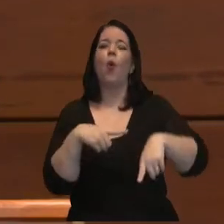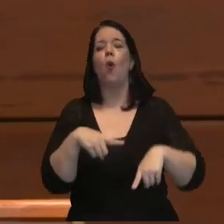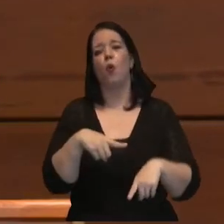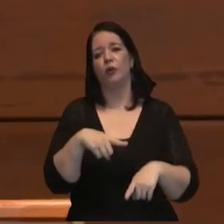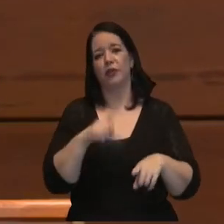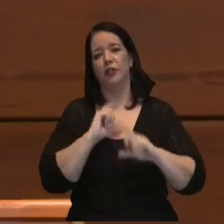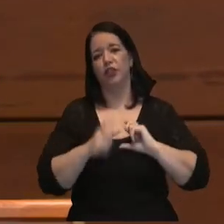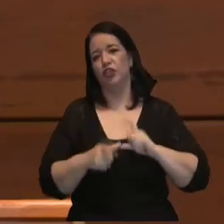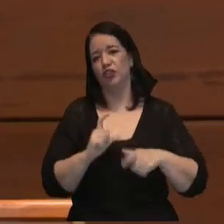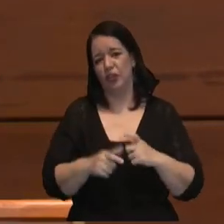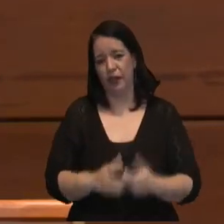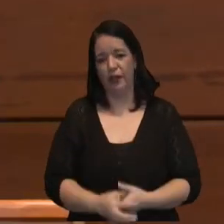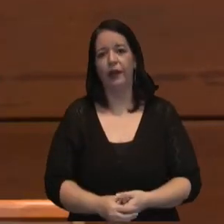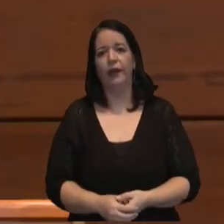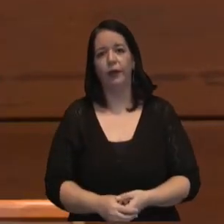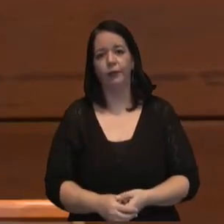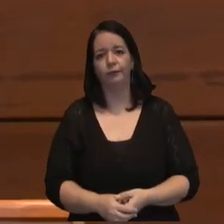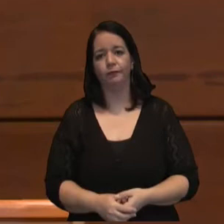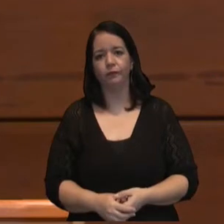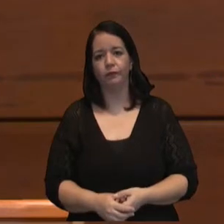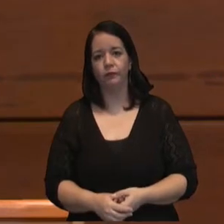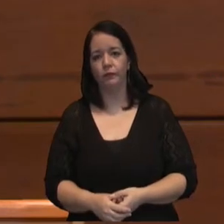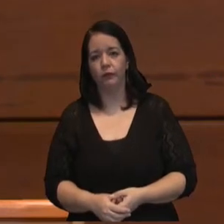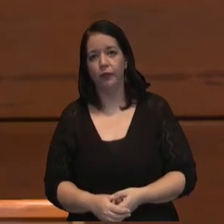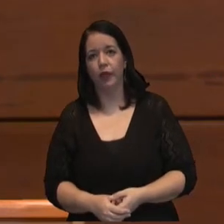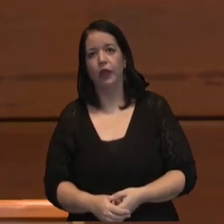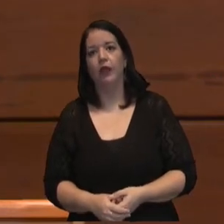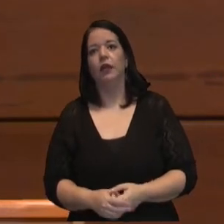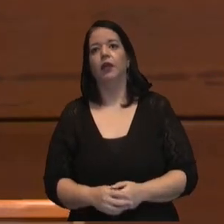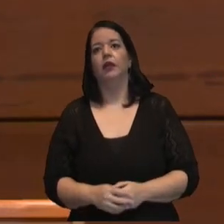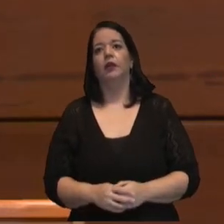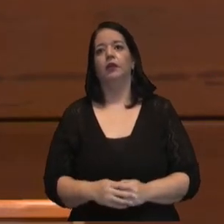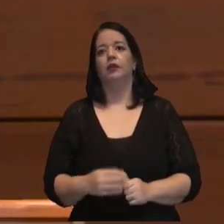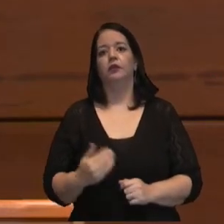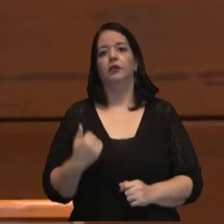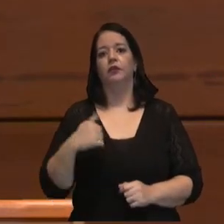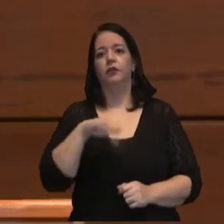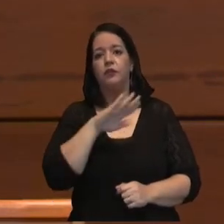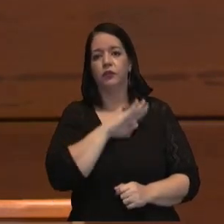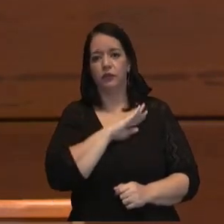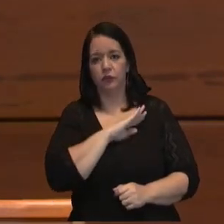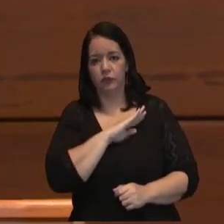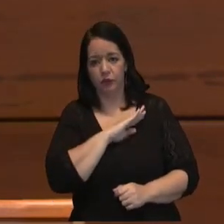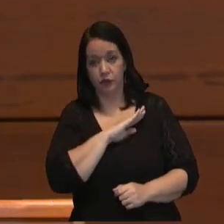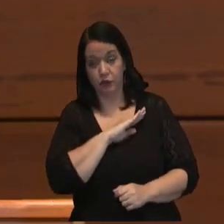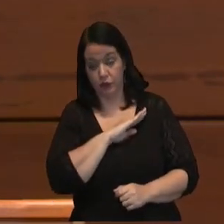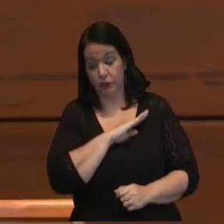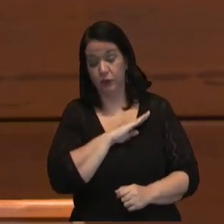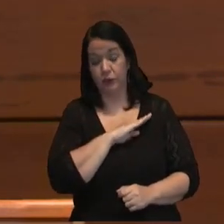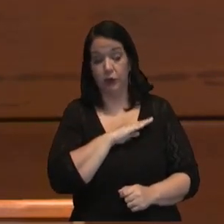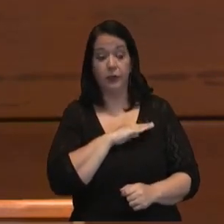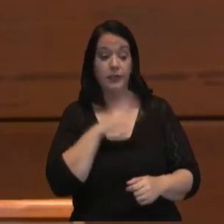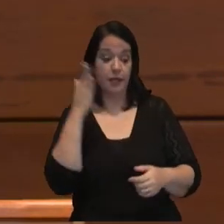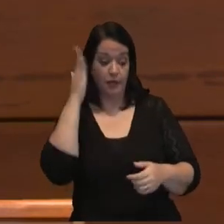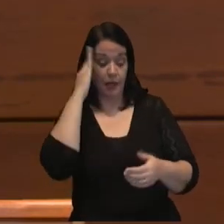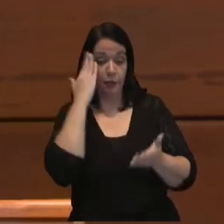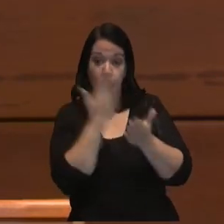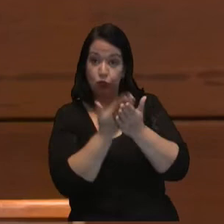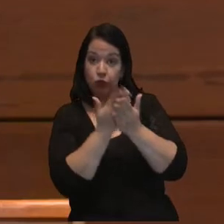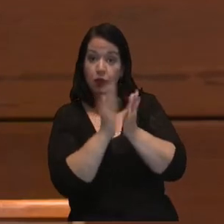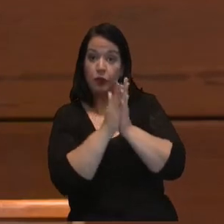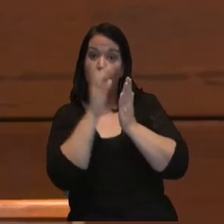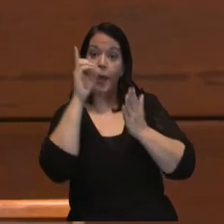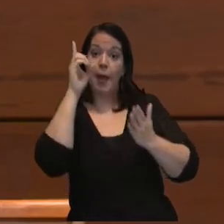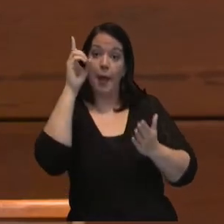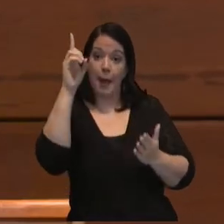reuniram e tempos depois atacaram a Síria para a guerra. O que aconteceu aqui foi uma investida especial. Eles